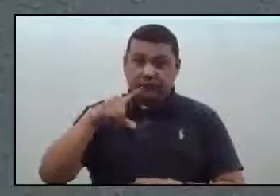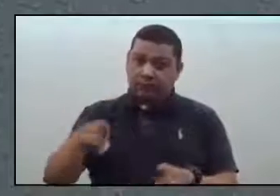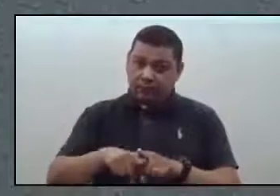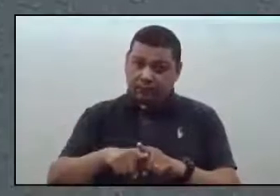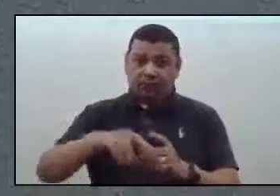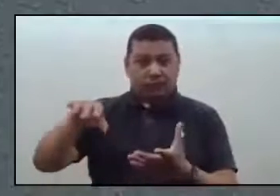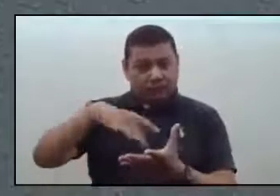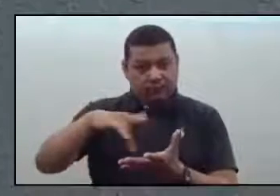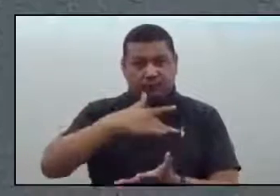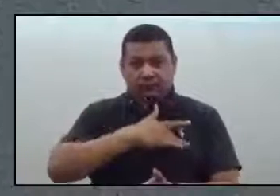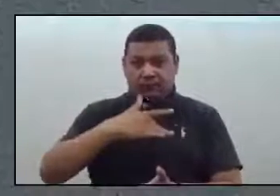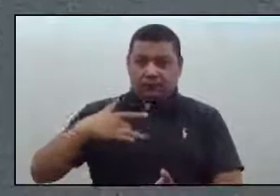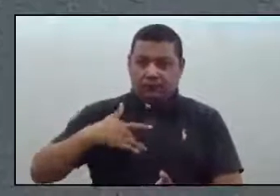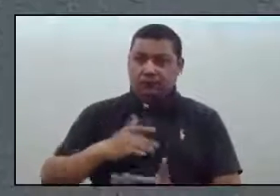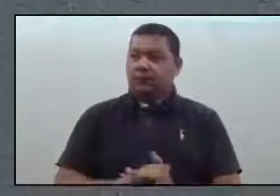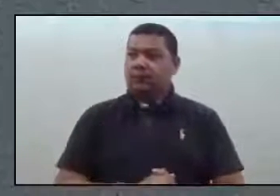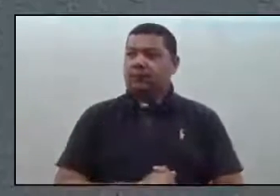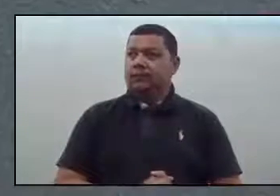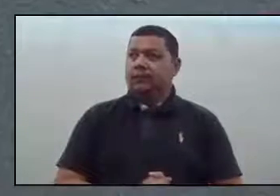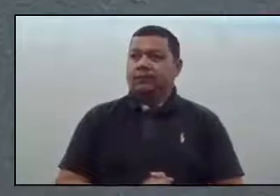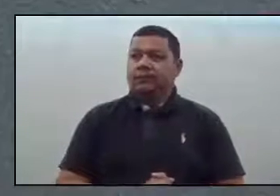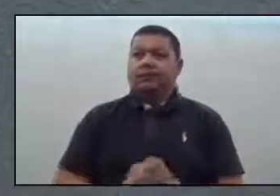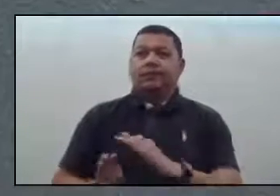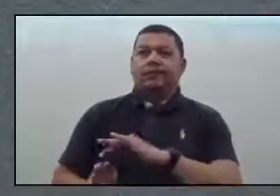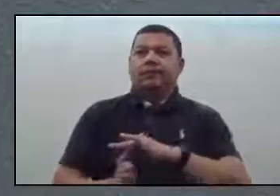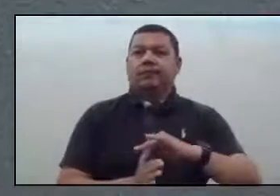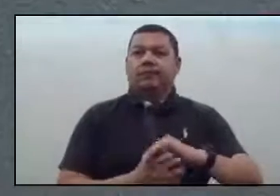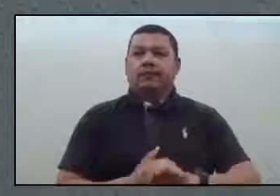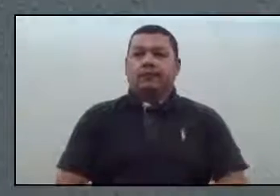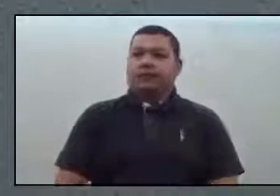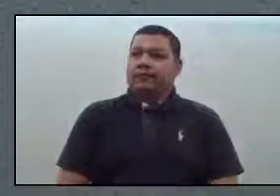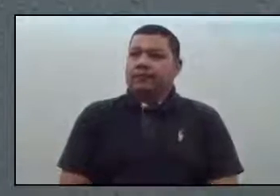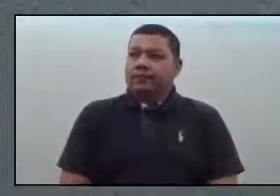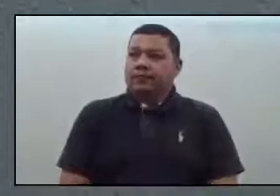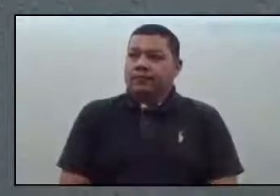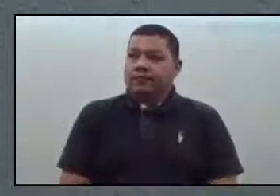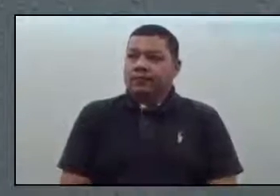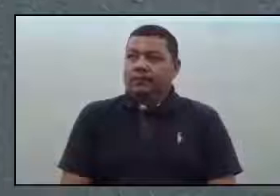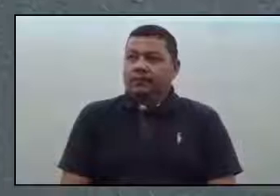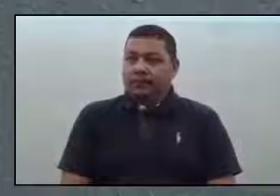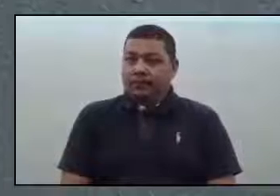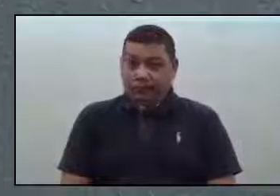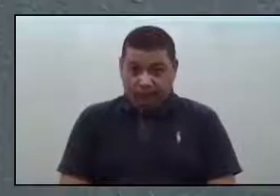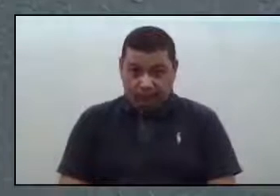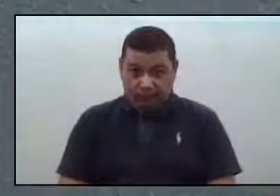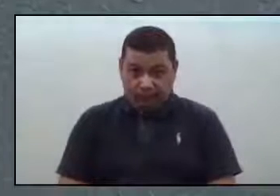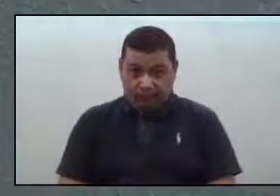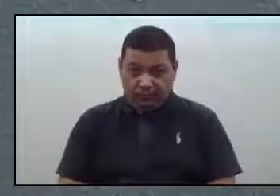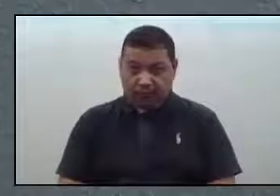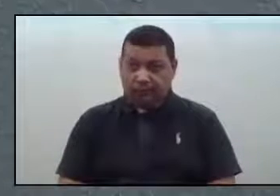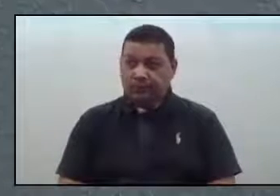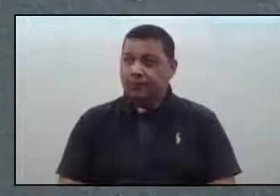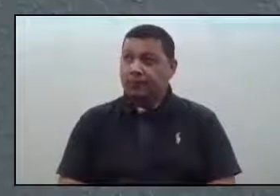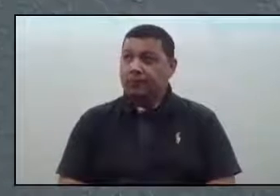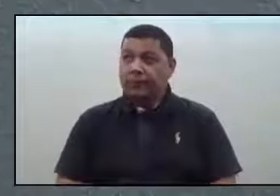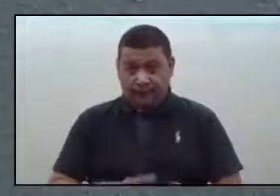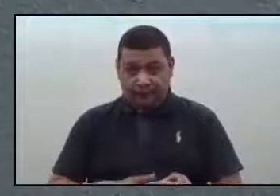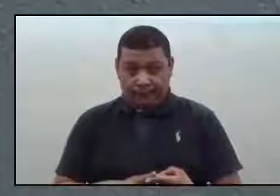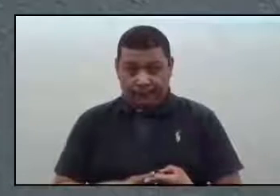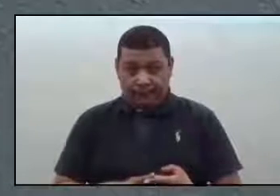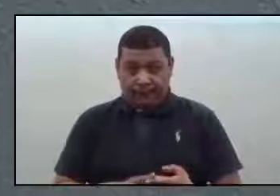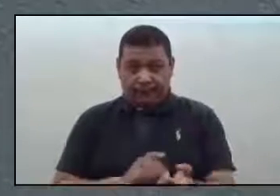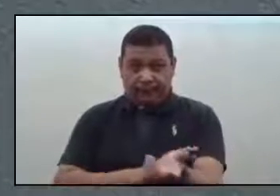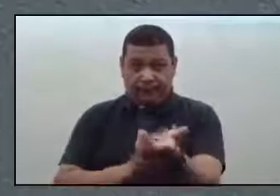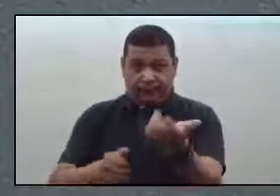de Saúde ali naquele setor da hemodiálise. Sabendo que a hemodiálise seria um dever, na realidade, do Estado,